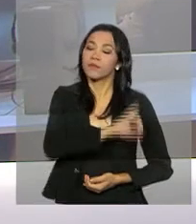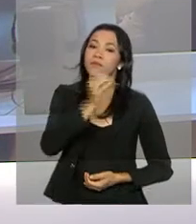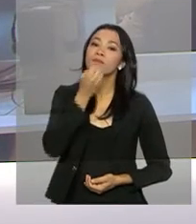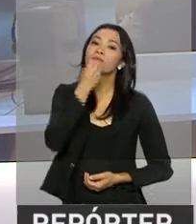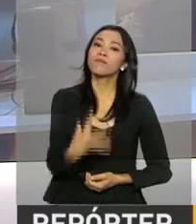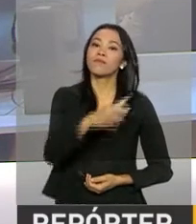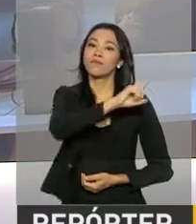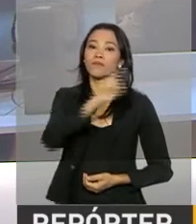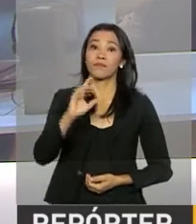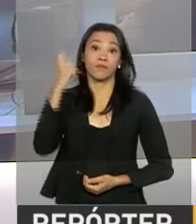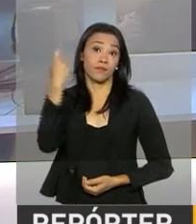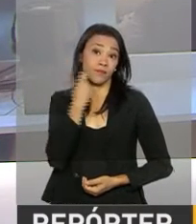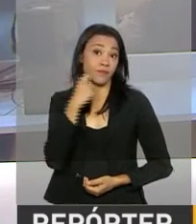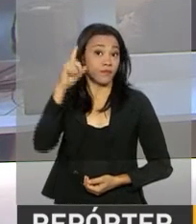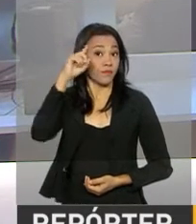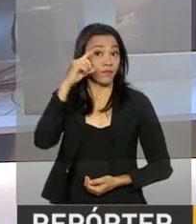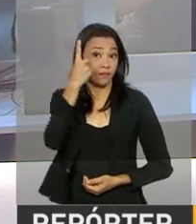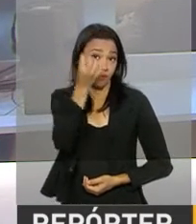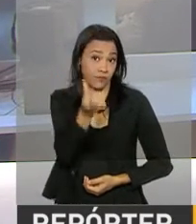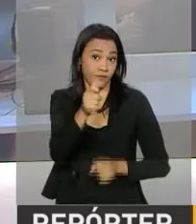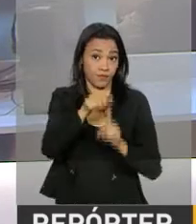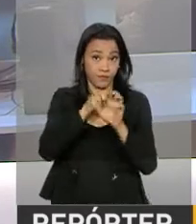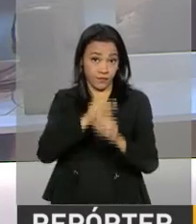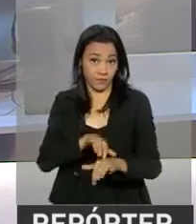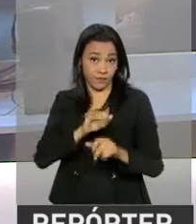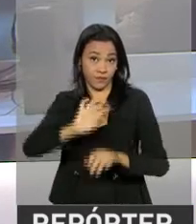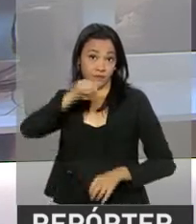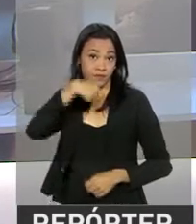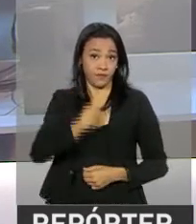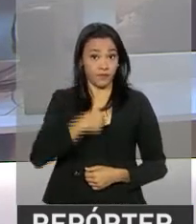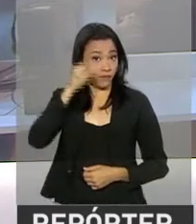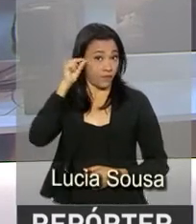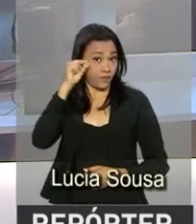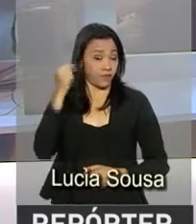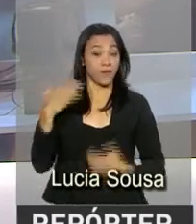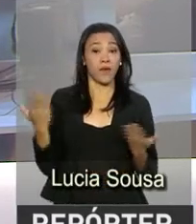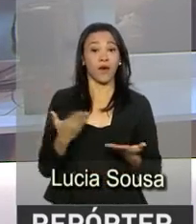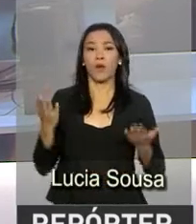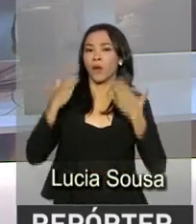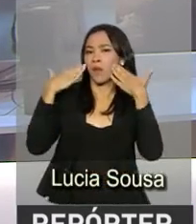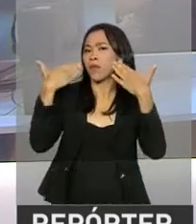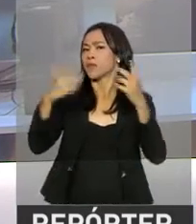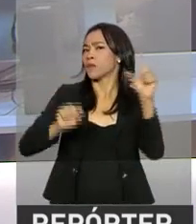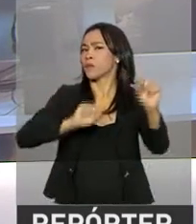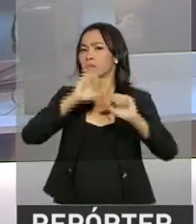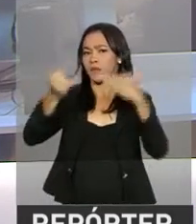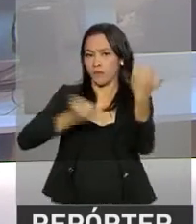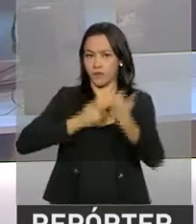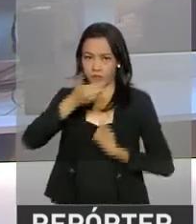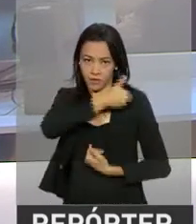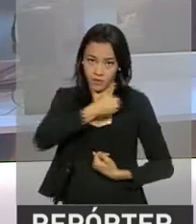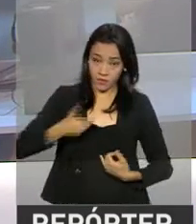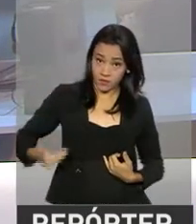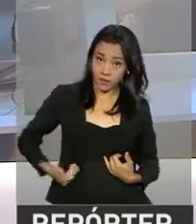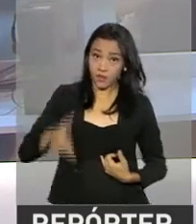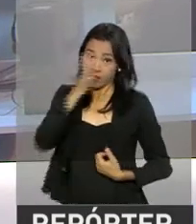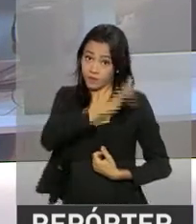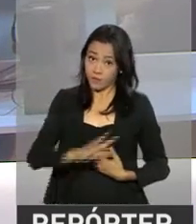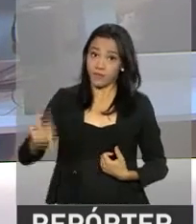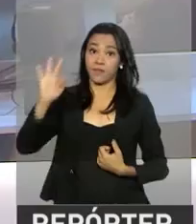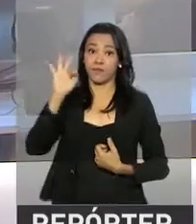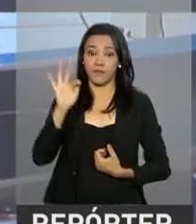o Olá bom dia sexta-feira Dezesseis de Setembro eu sou José Luiz filho e a partir de agora trago para você as notícias do Poder Executivo